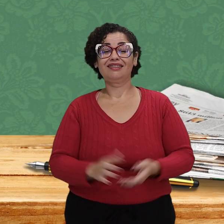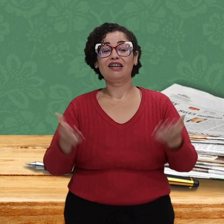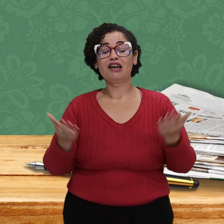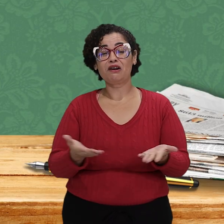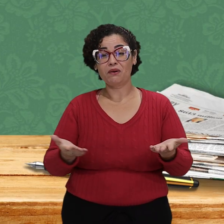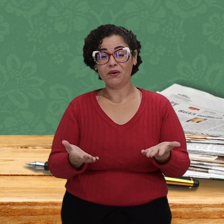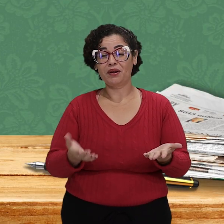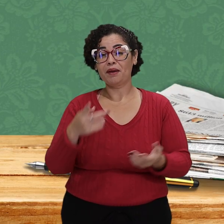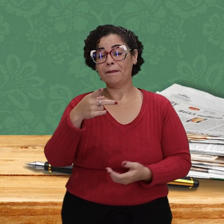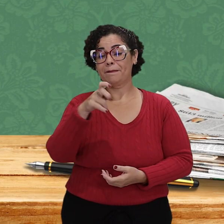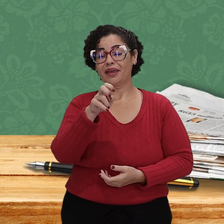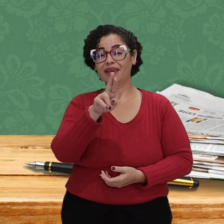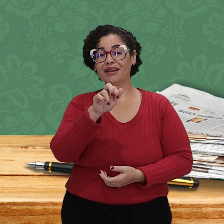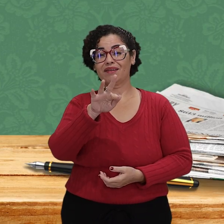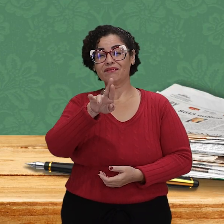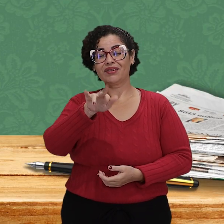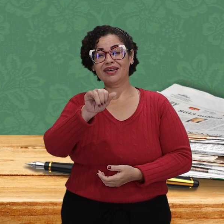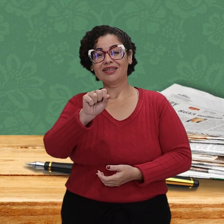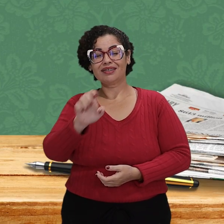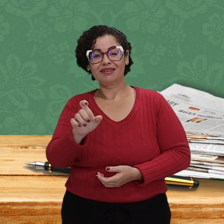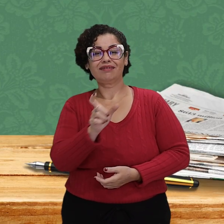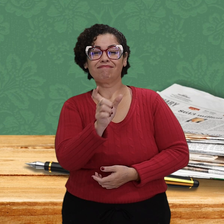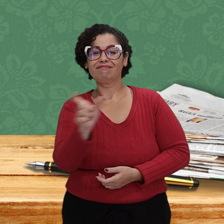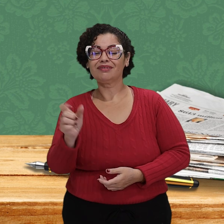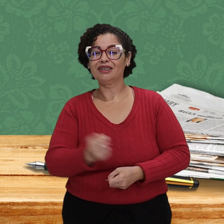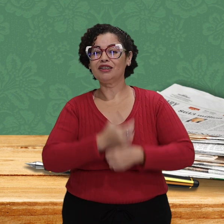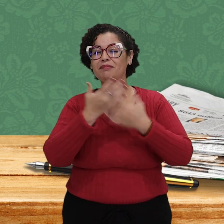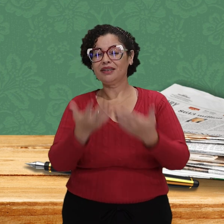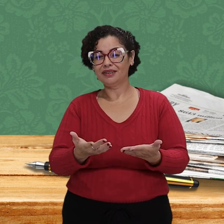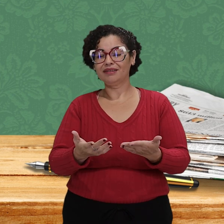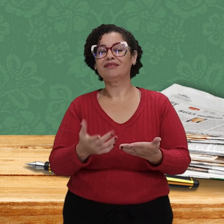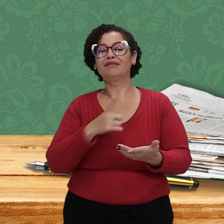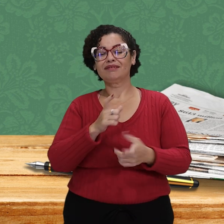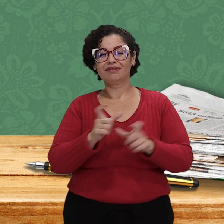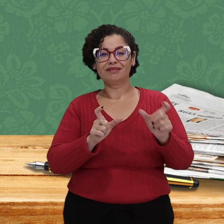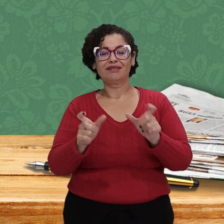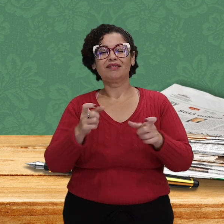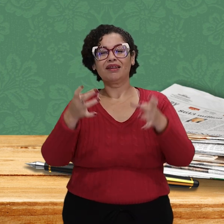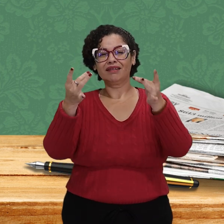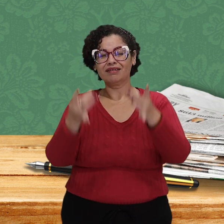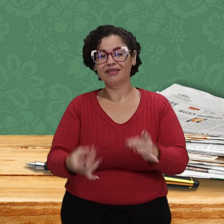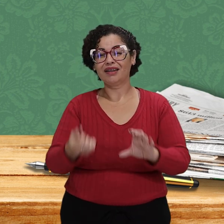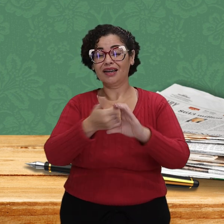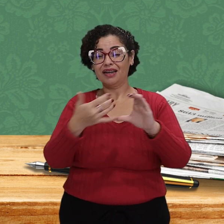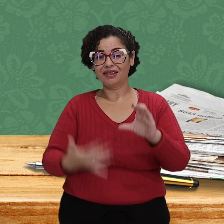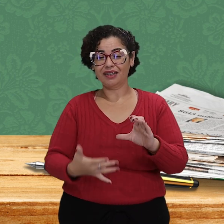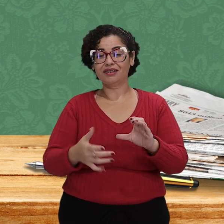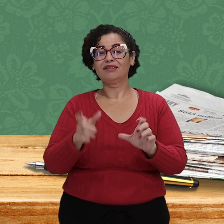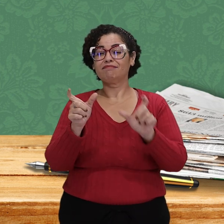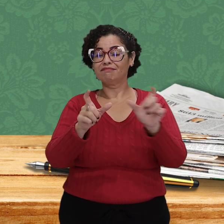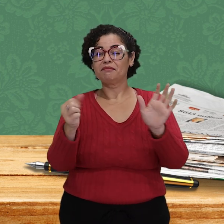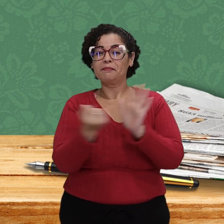Agora, vamos falar da perífrase, que ocorre quando usamos uma expressão mais longa, uma descrição ou